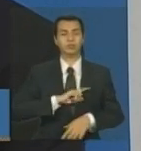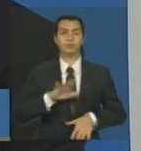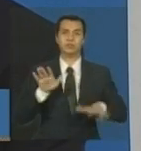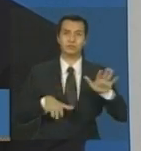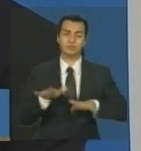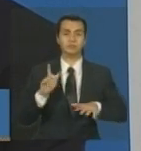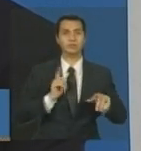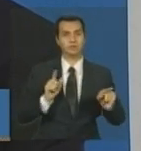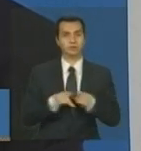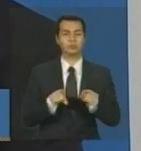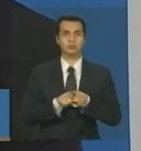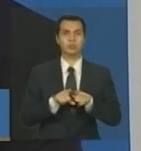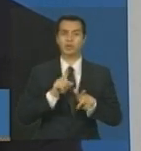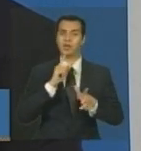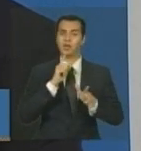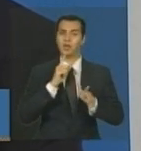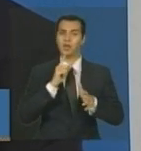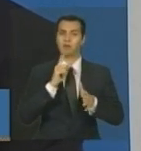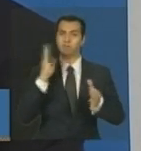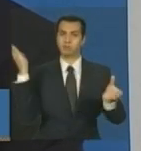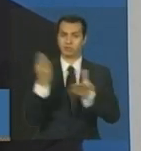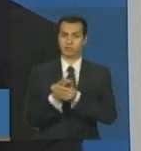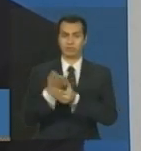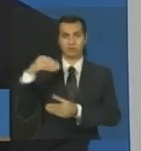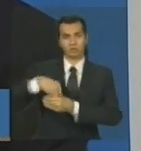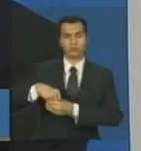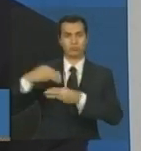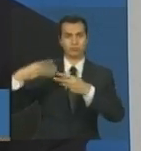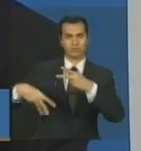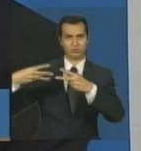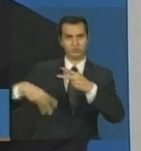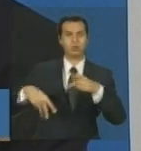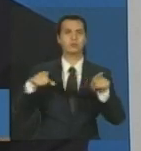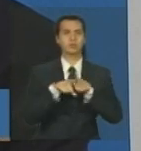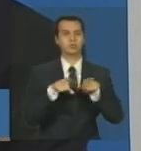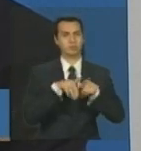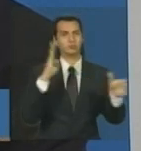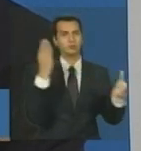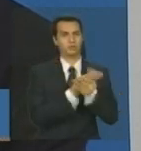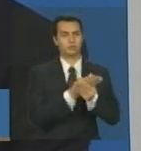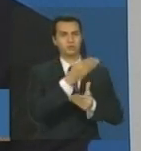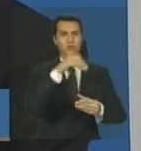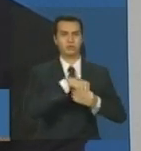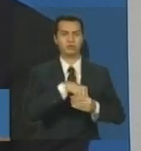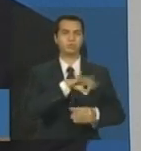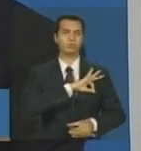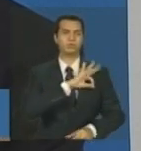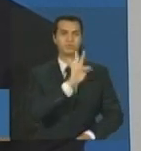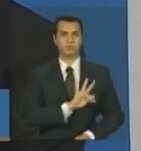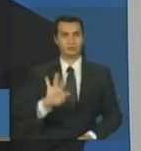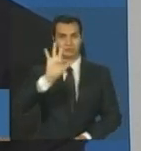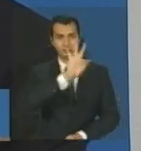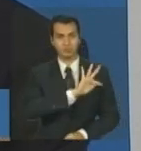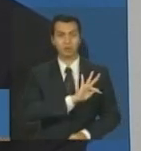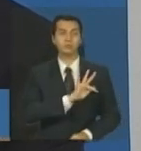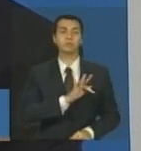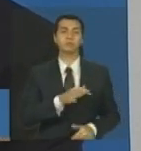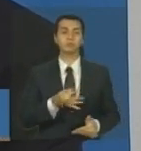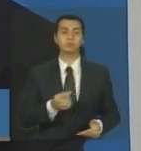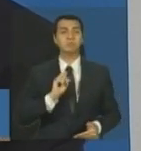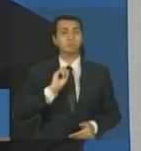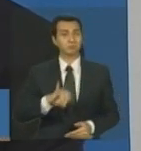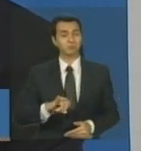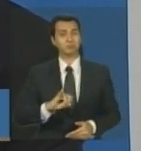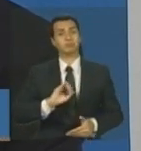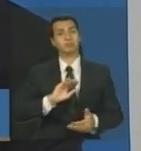denúncia para o Ministério Público, para a Polícia Civil ou para a Polícia Federal, conforme o caso, se for o caso de mandar para uma